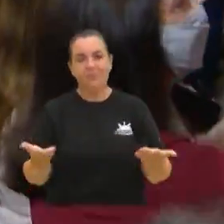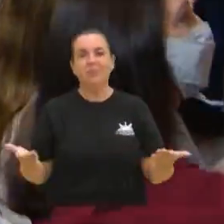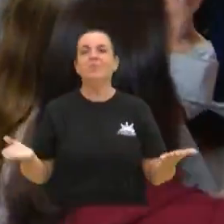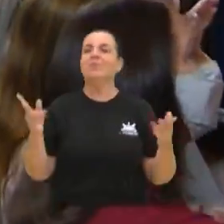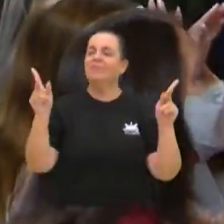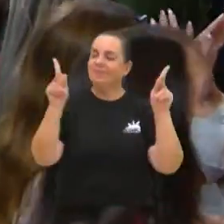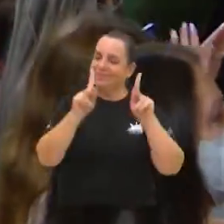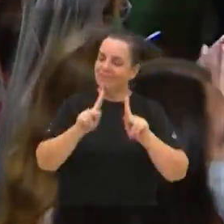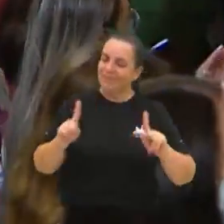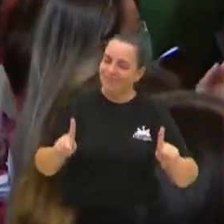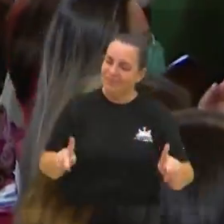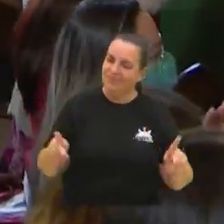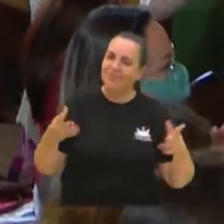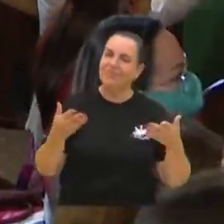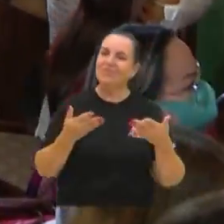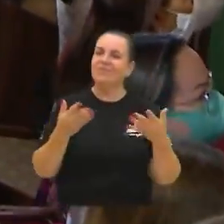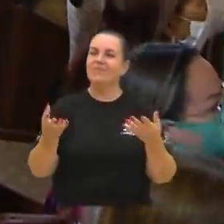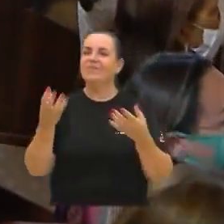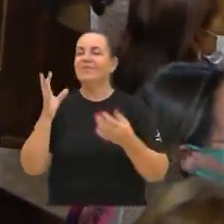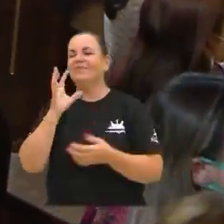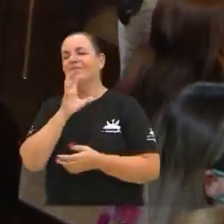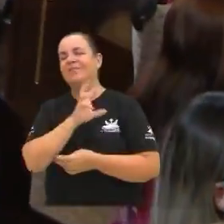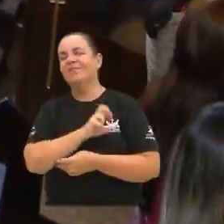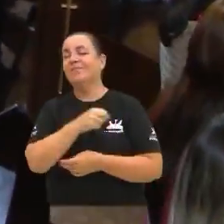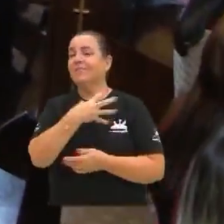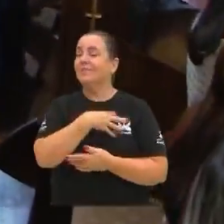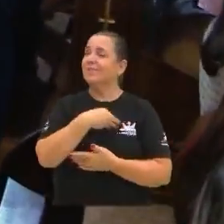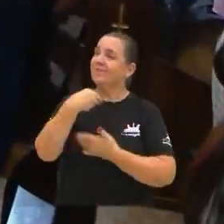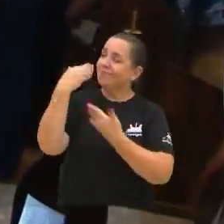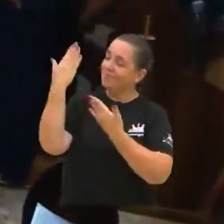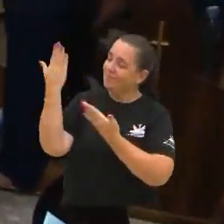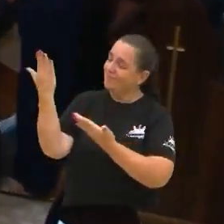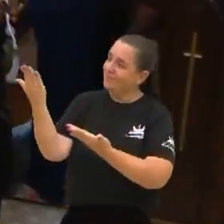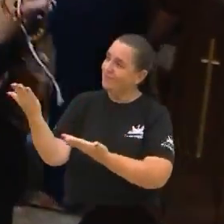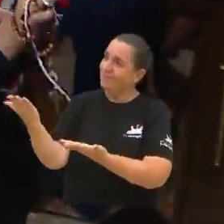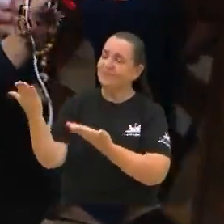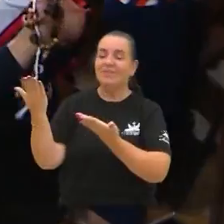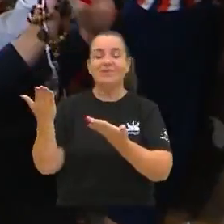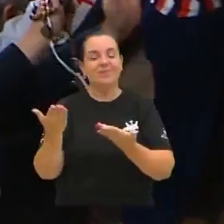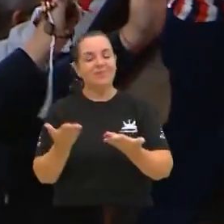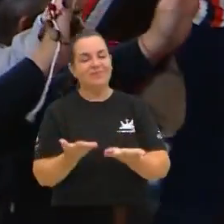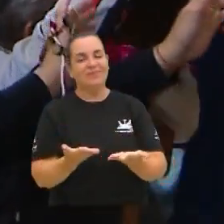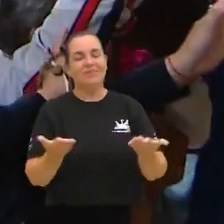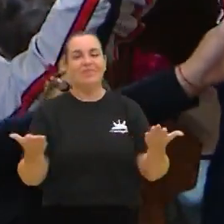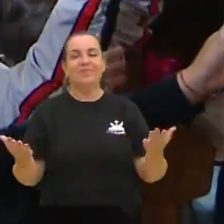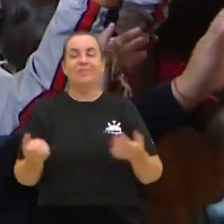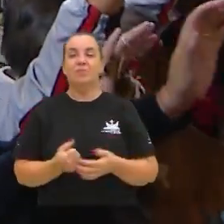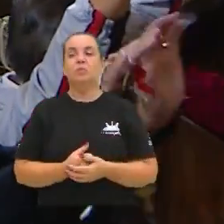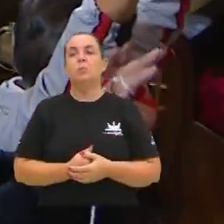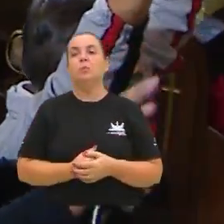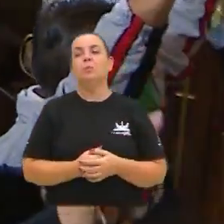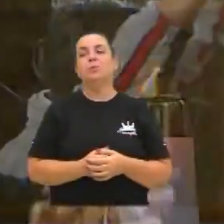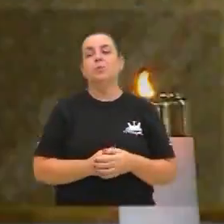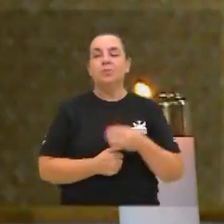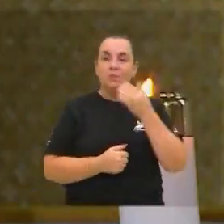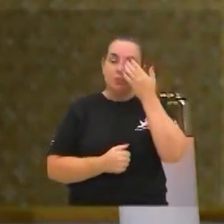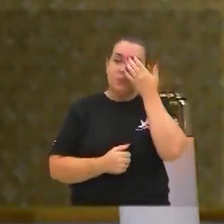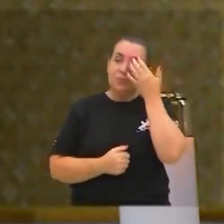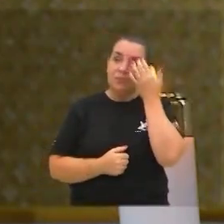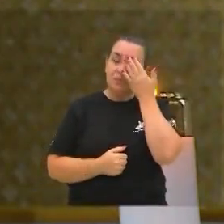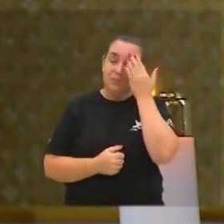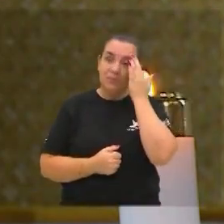na terra paz aos homens, bem amados